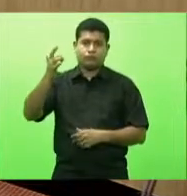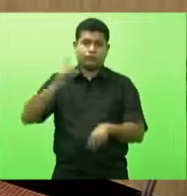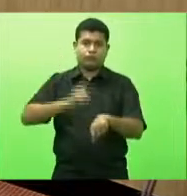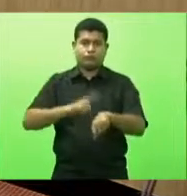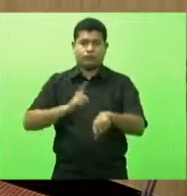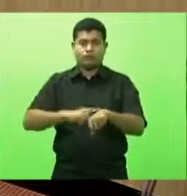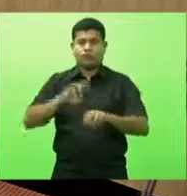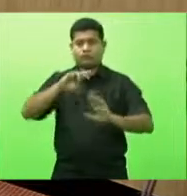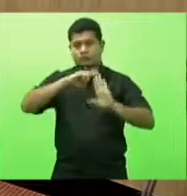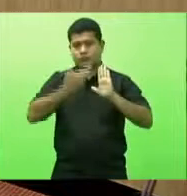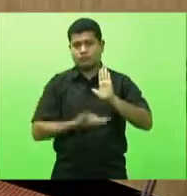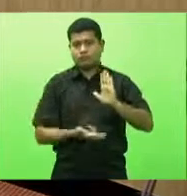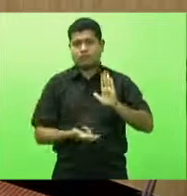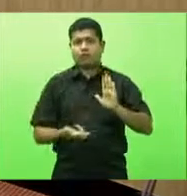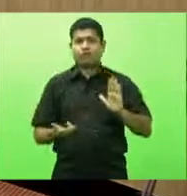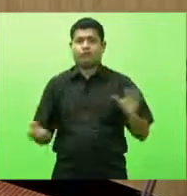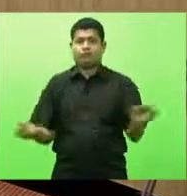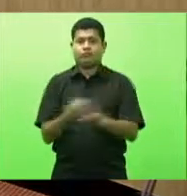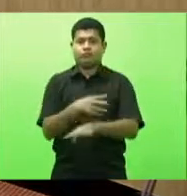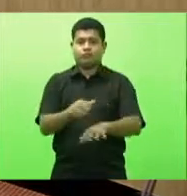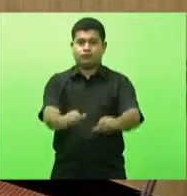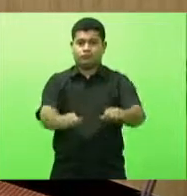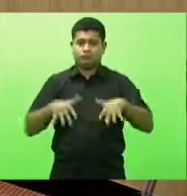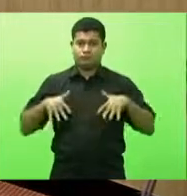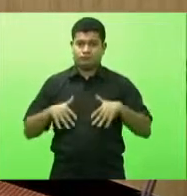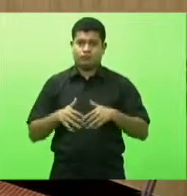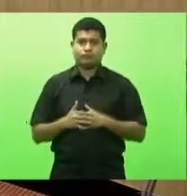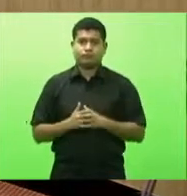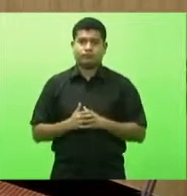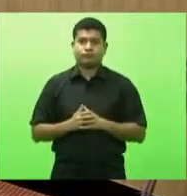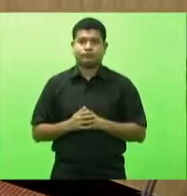no horário regimental. Está encerrada a sessão. Obrigado.